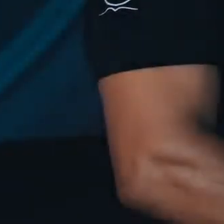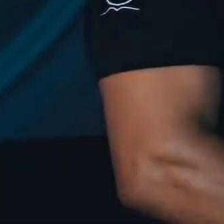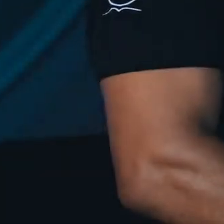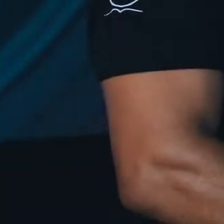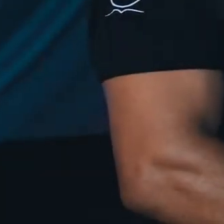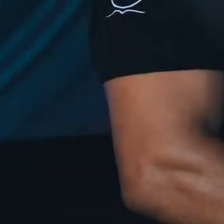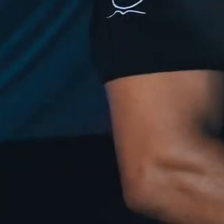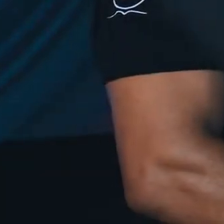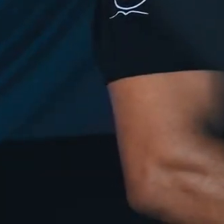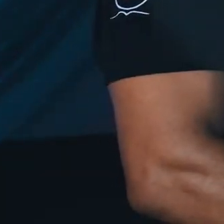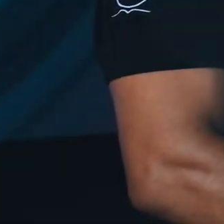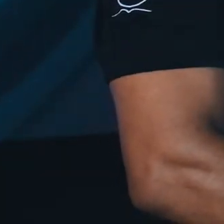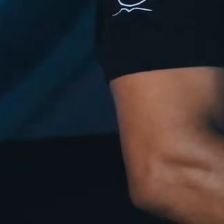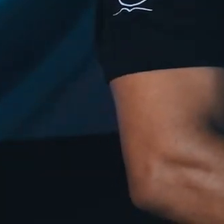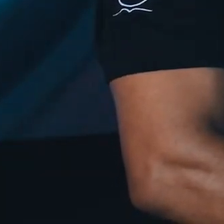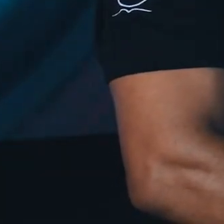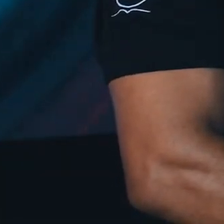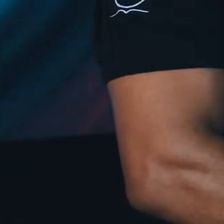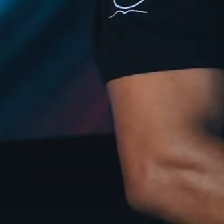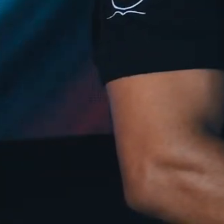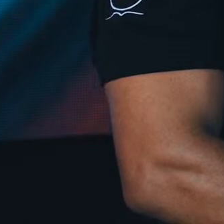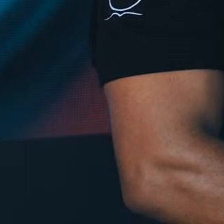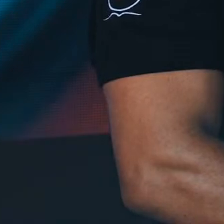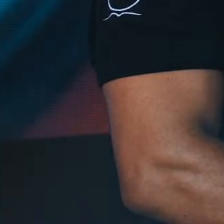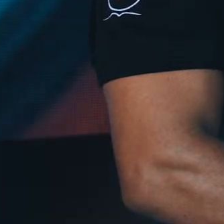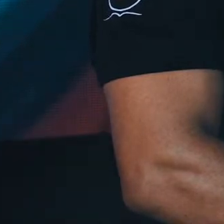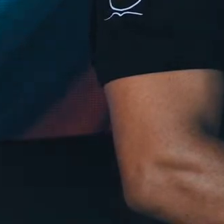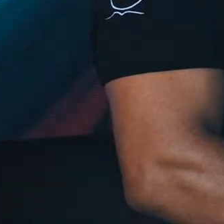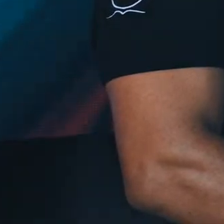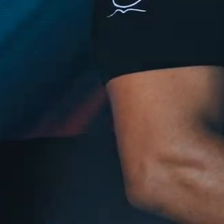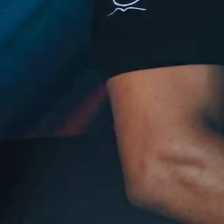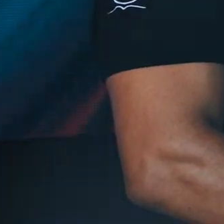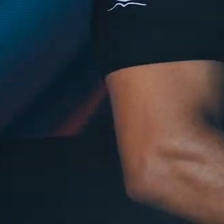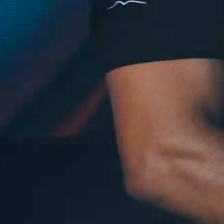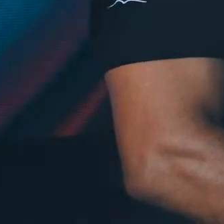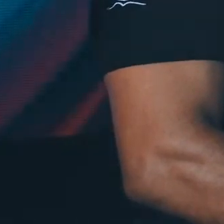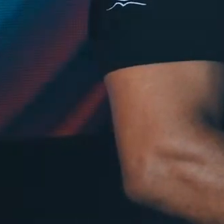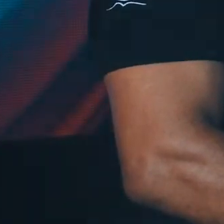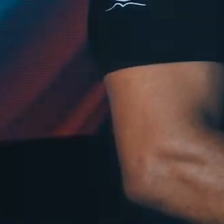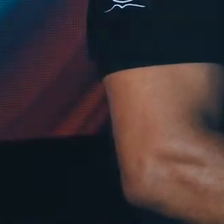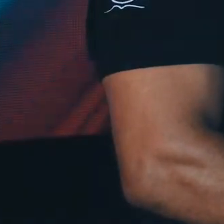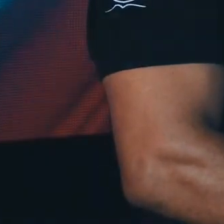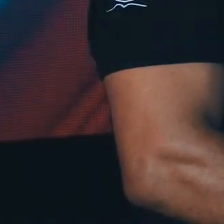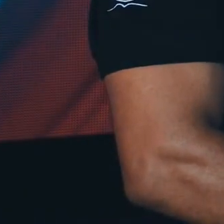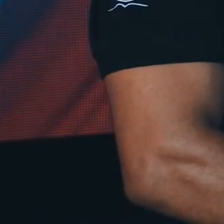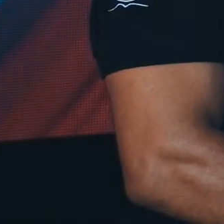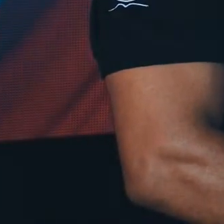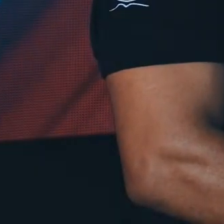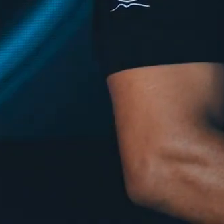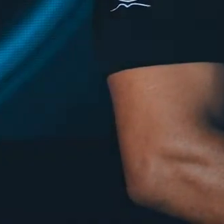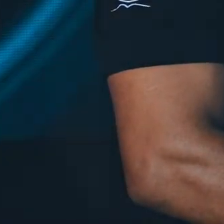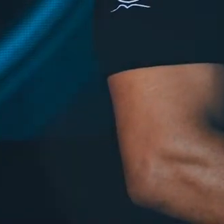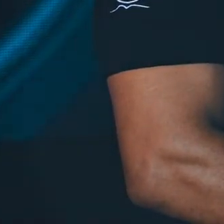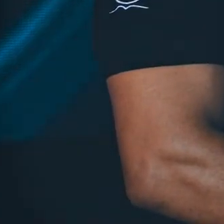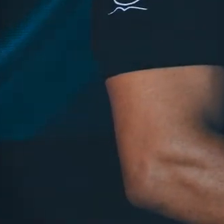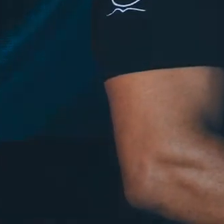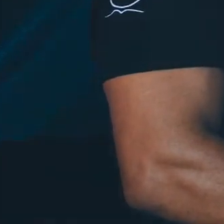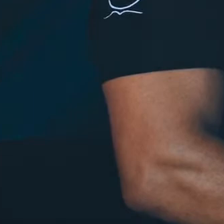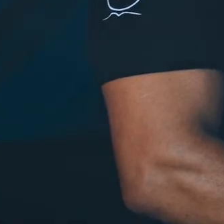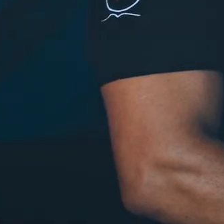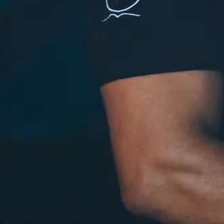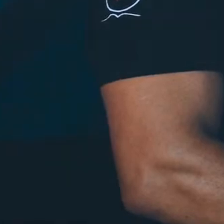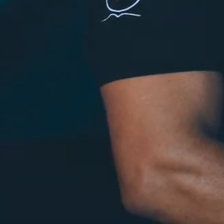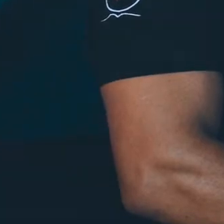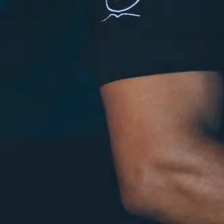A paz de Cristo para todos, eu sou o pastor Danilo Albrilli. E eu sou Mônica Albrilli. Lideramos o Departamento de Família da ADEVEC.